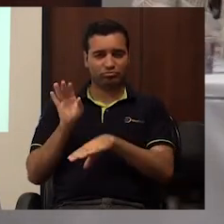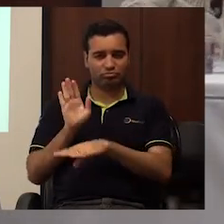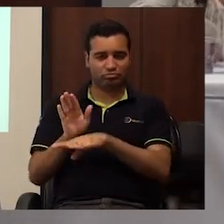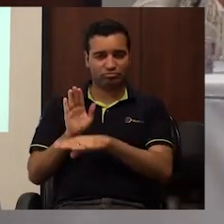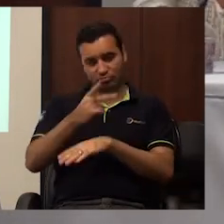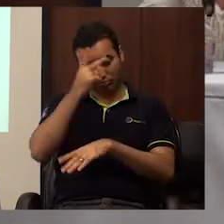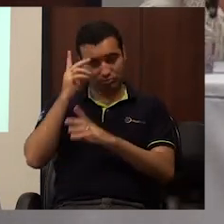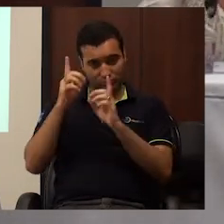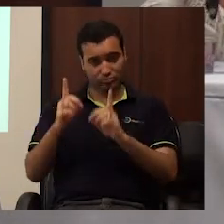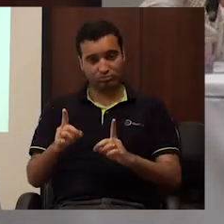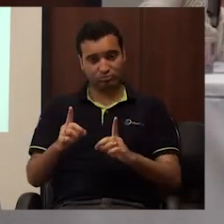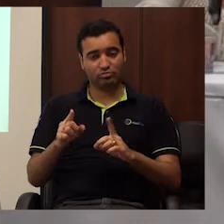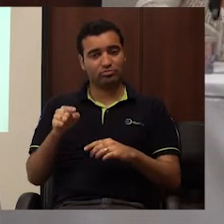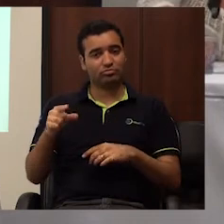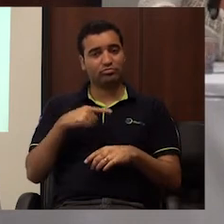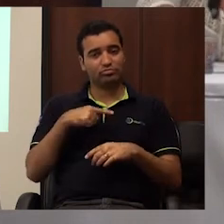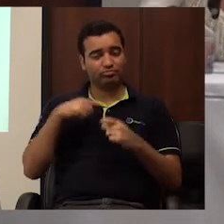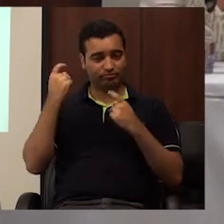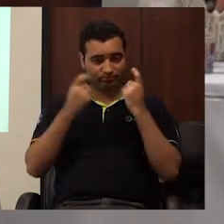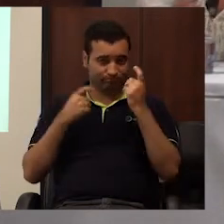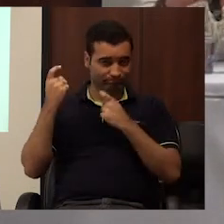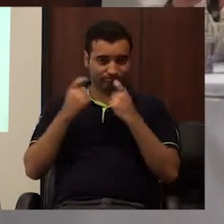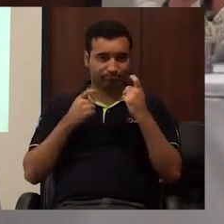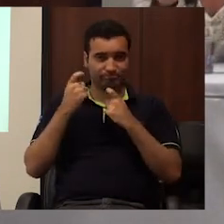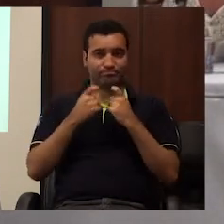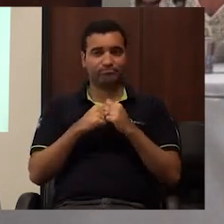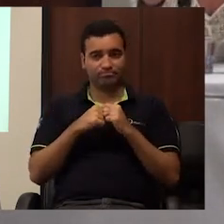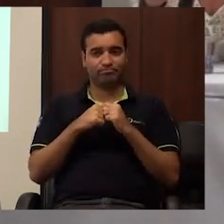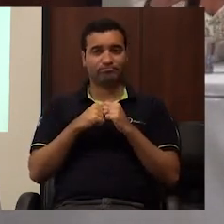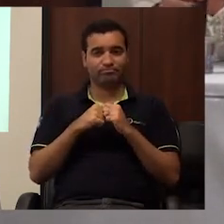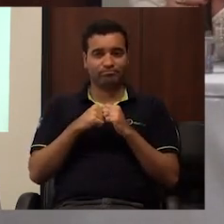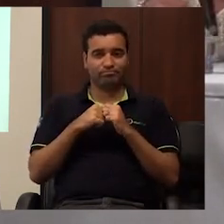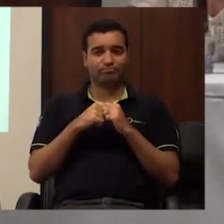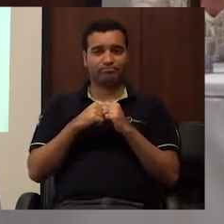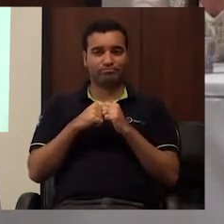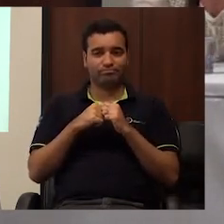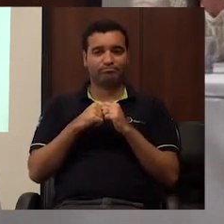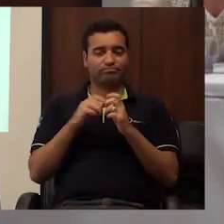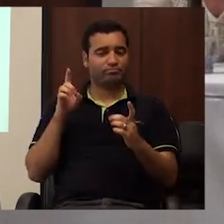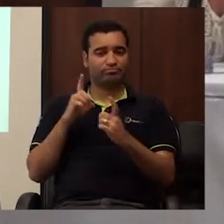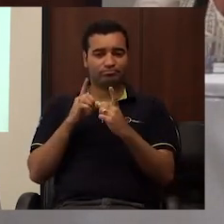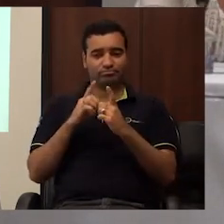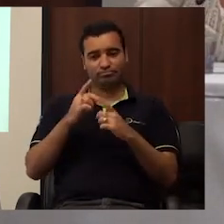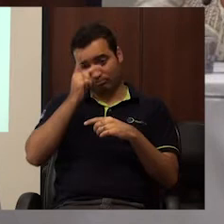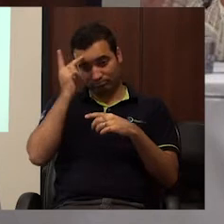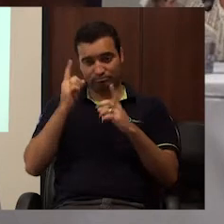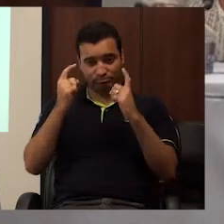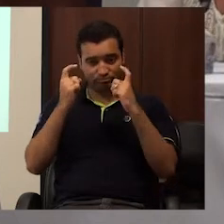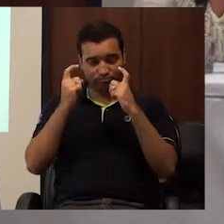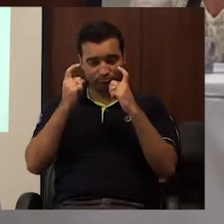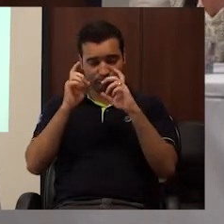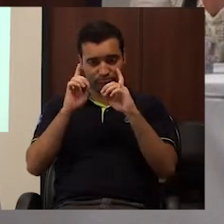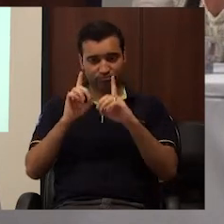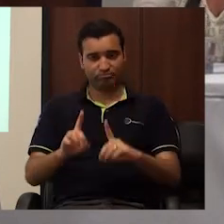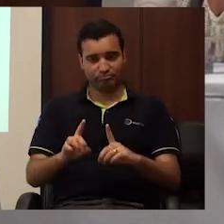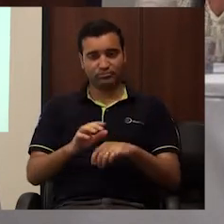tinha essa preocupação, né, de atender as pessoas com deficiência. E ali foi